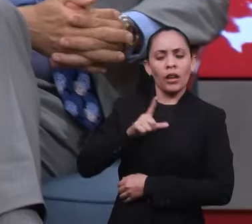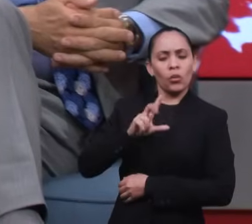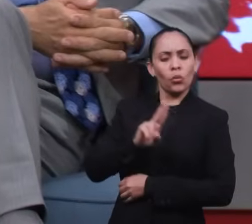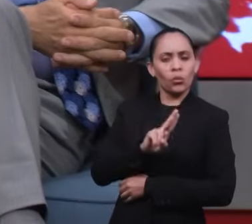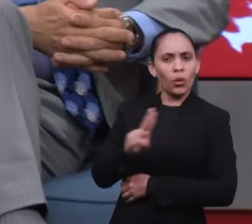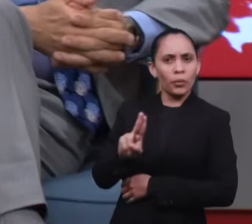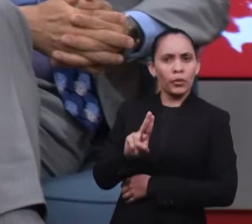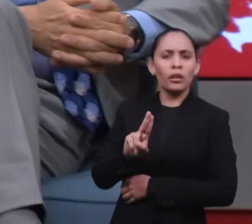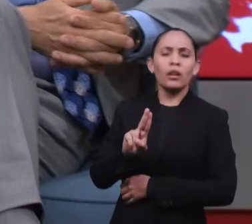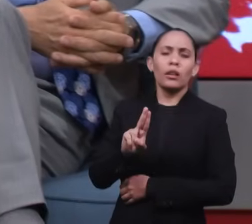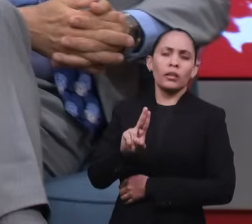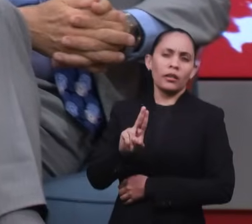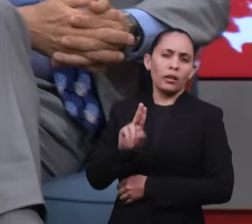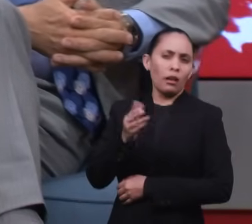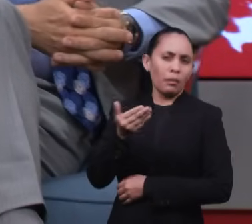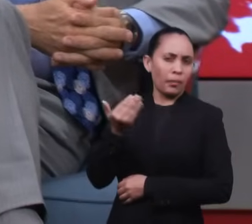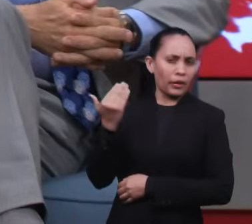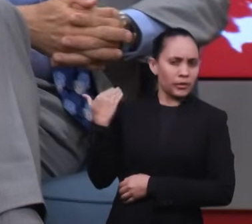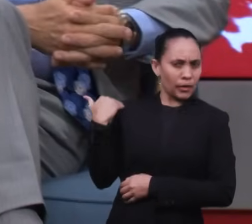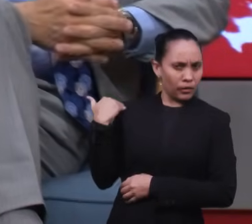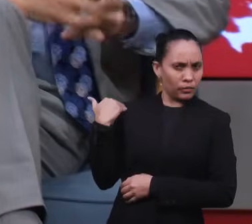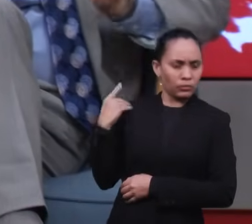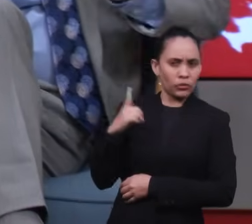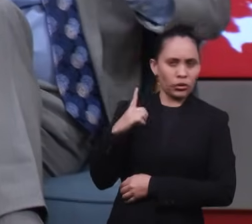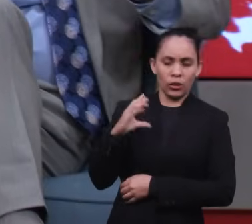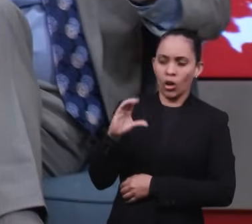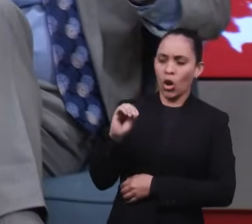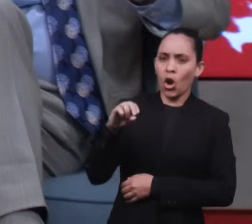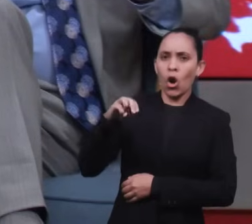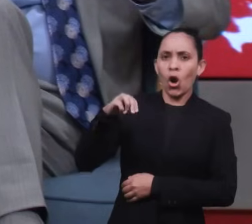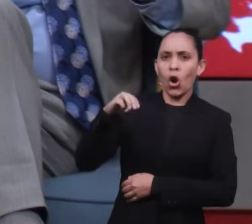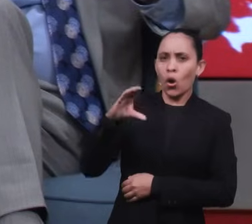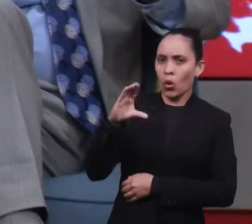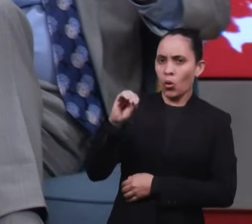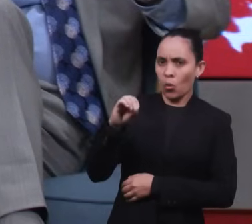chamaram até a ceia de comunhão, esse